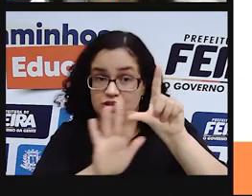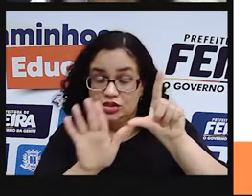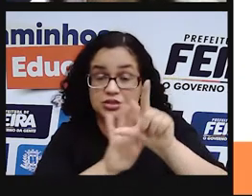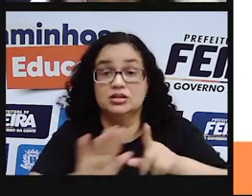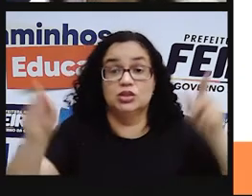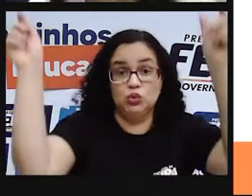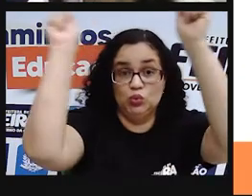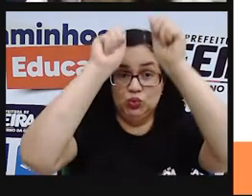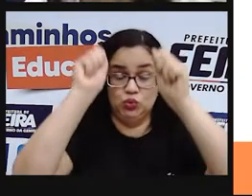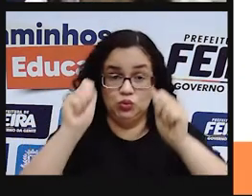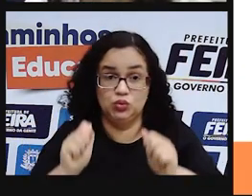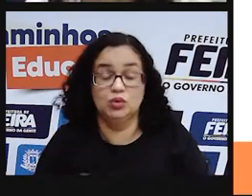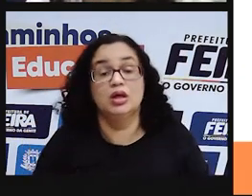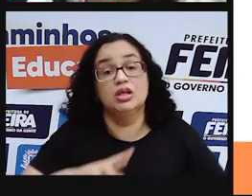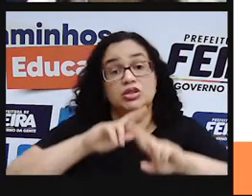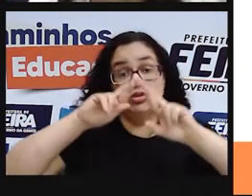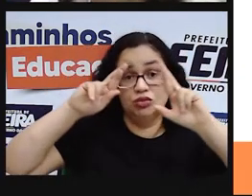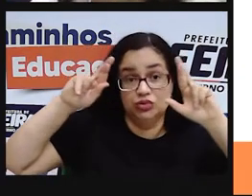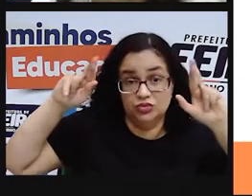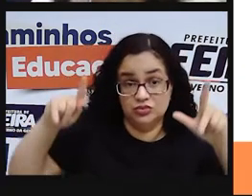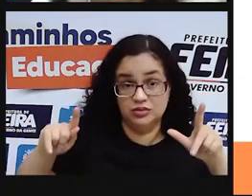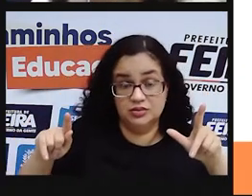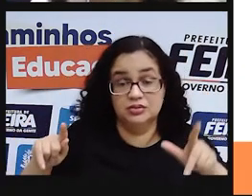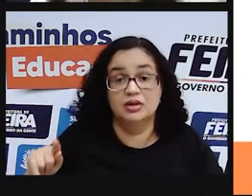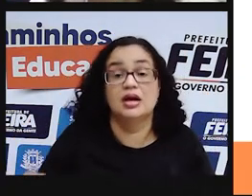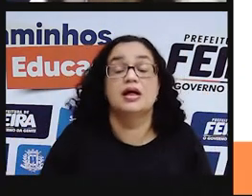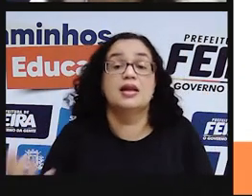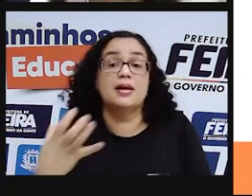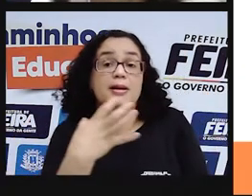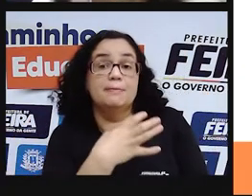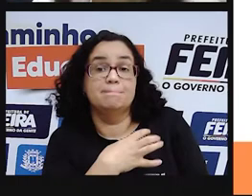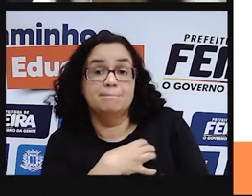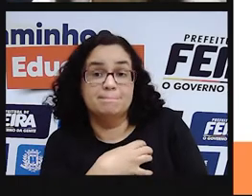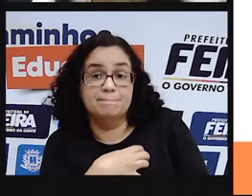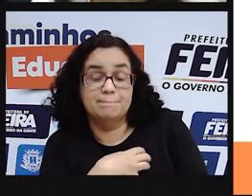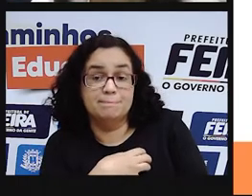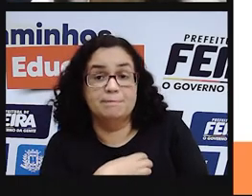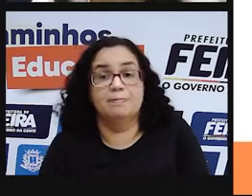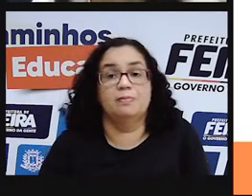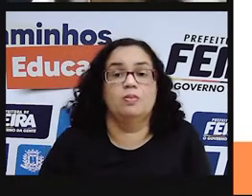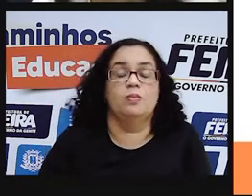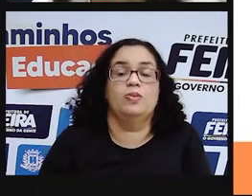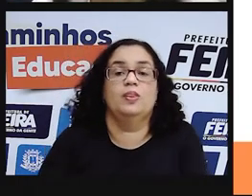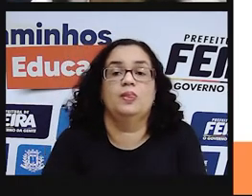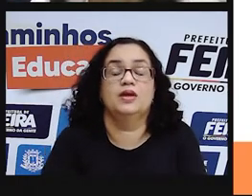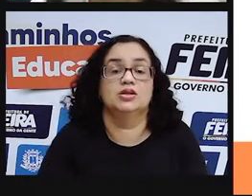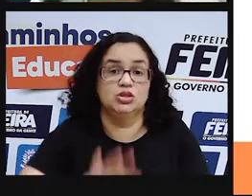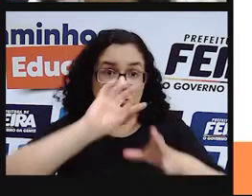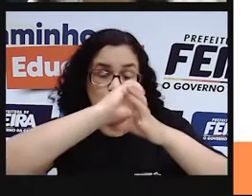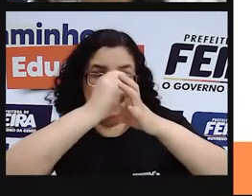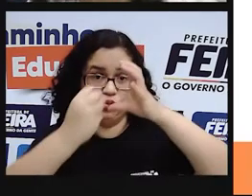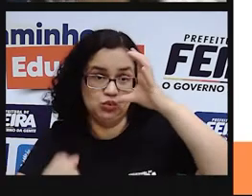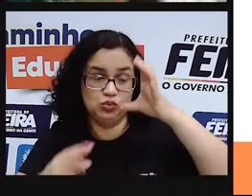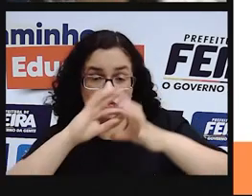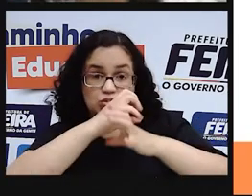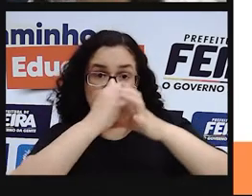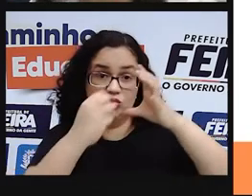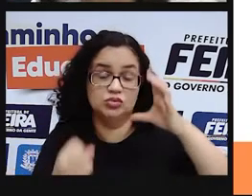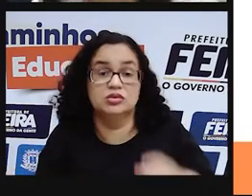Ela traz cores diferentes para simbolizar as as características